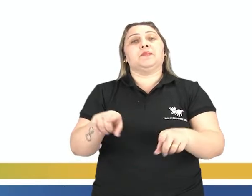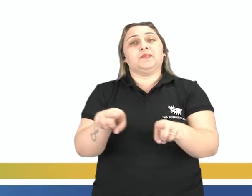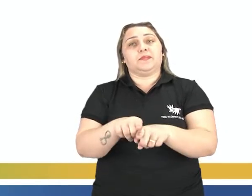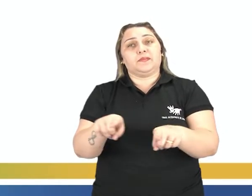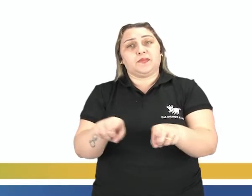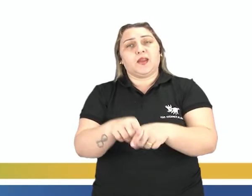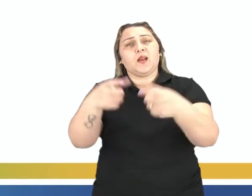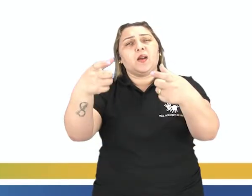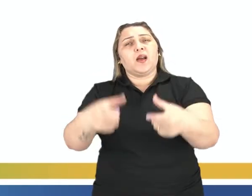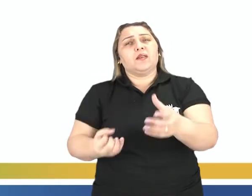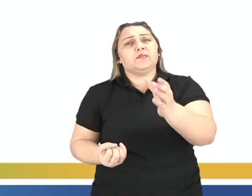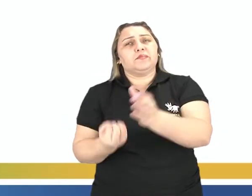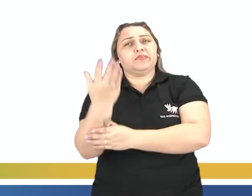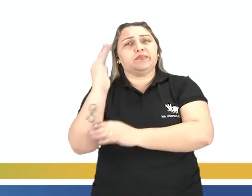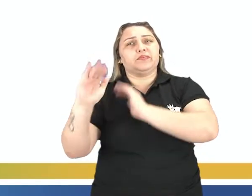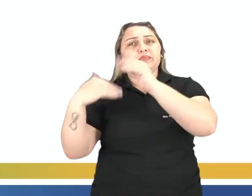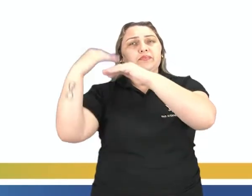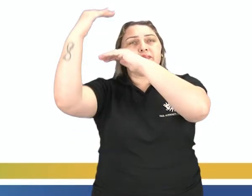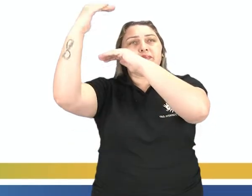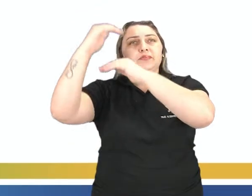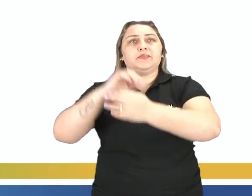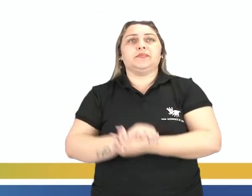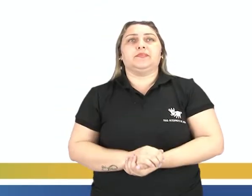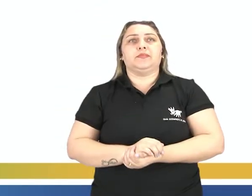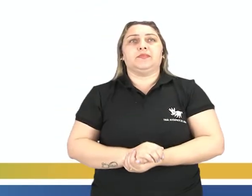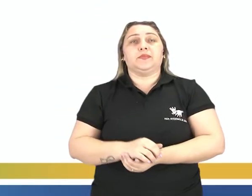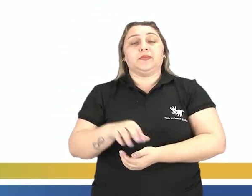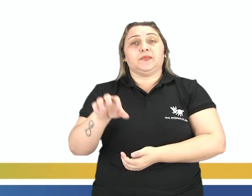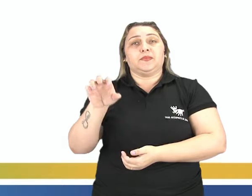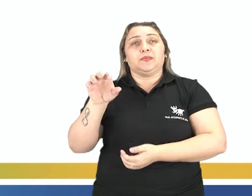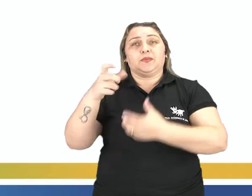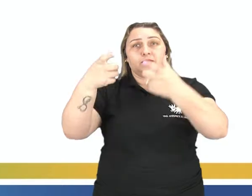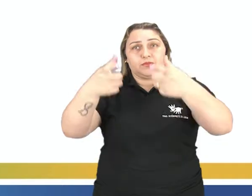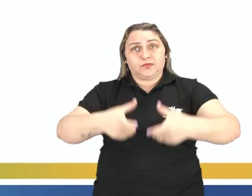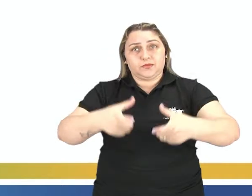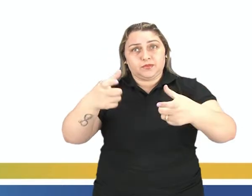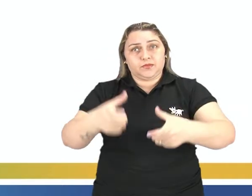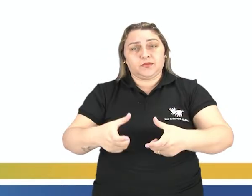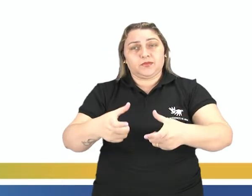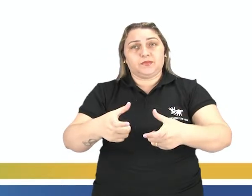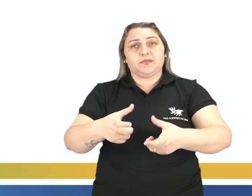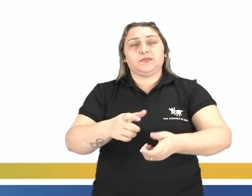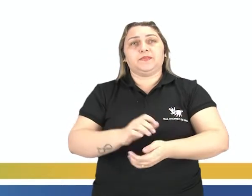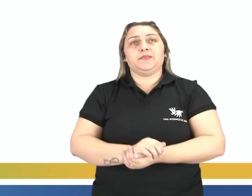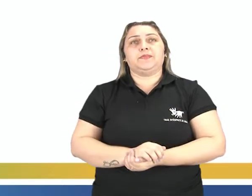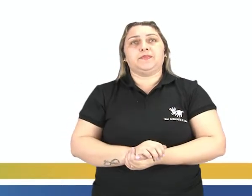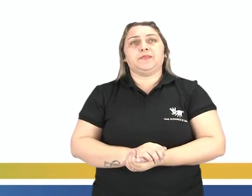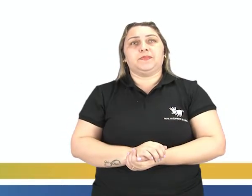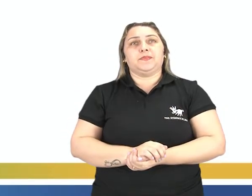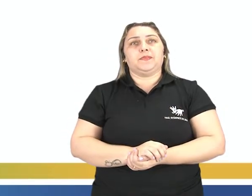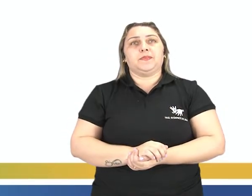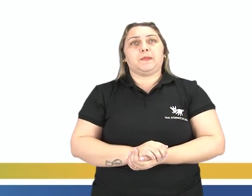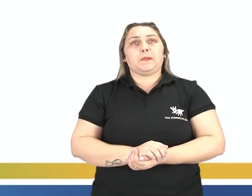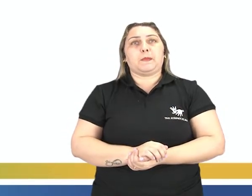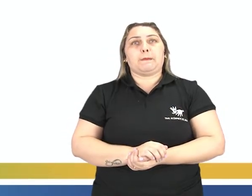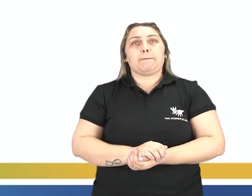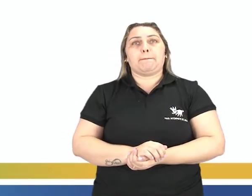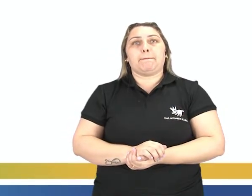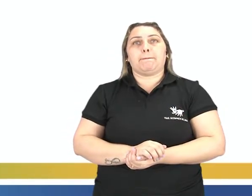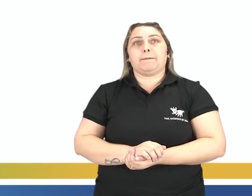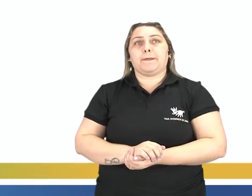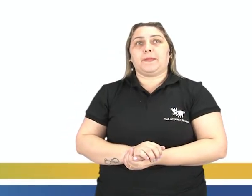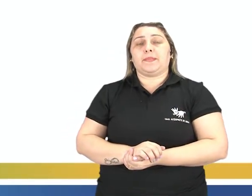ele marca o lugar onde os fatos se desenvolvem, tá? O espaço seria o local onde acontece a